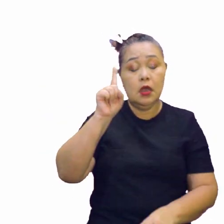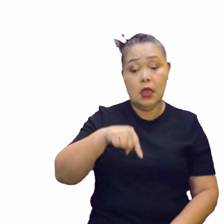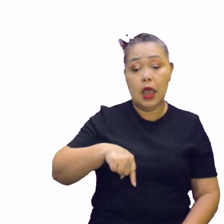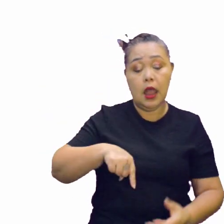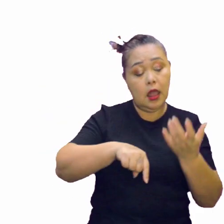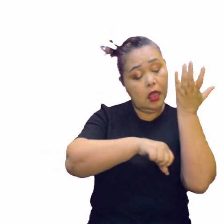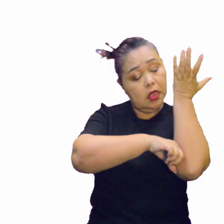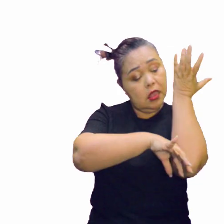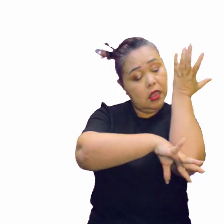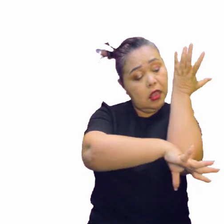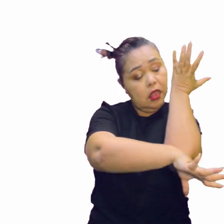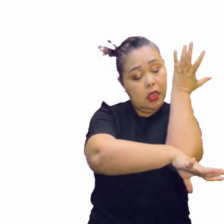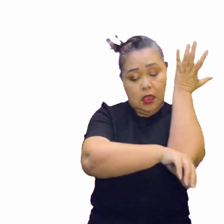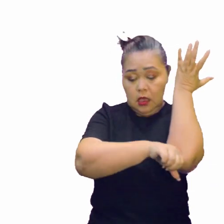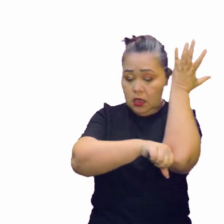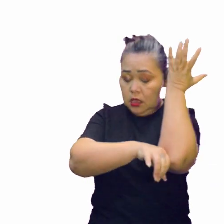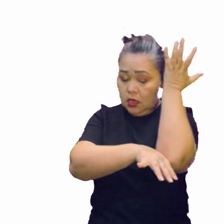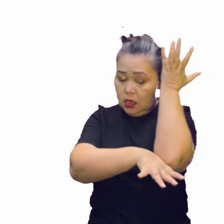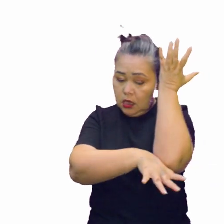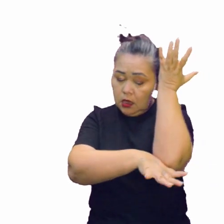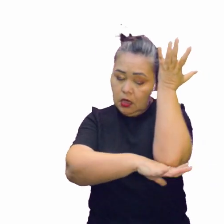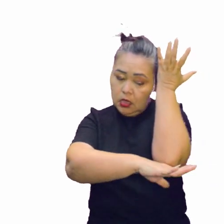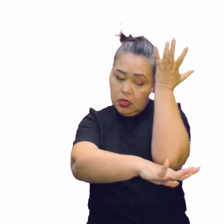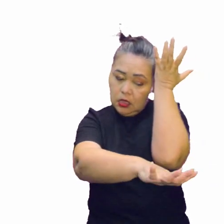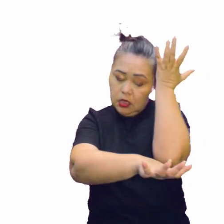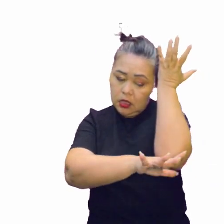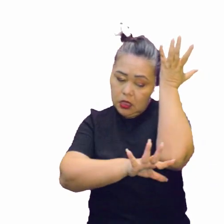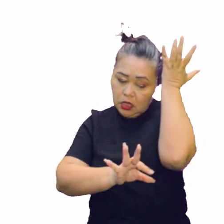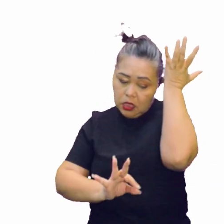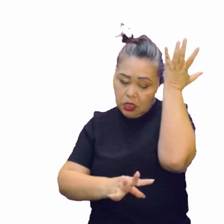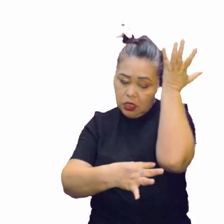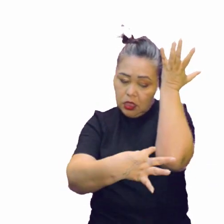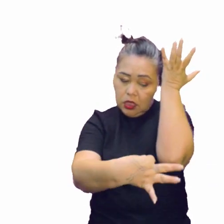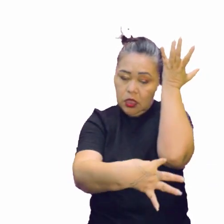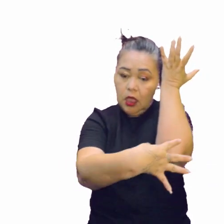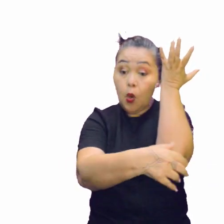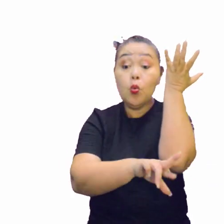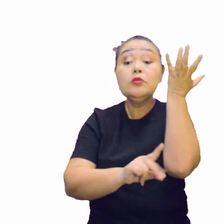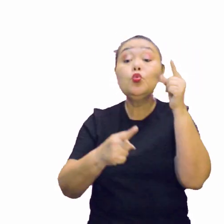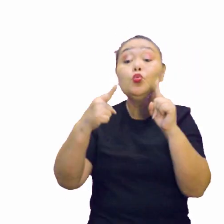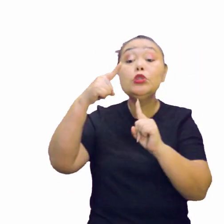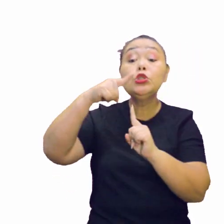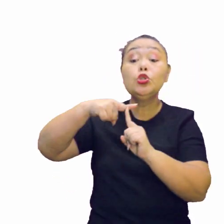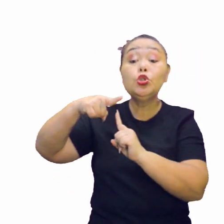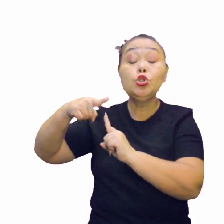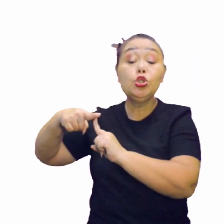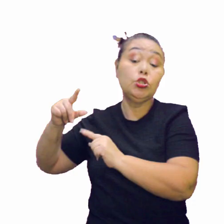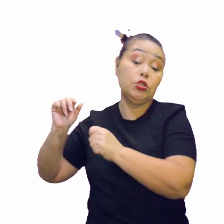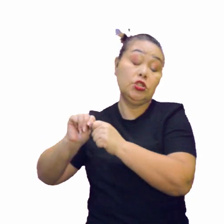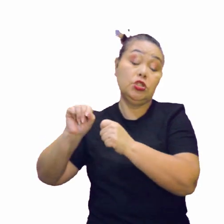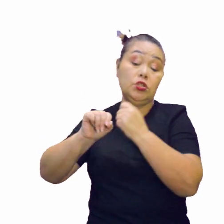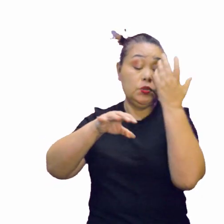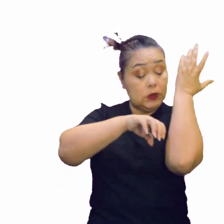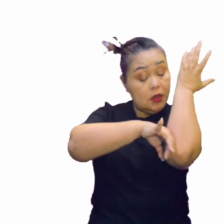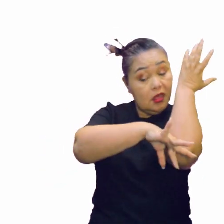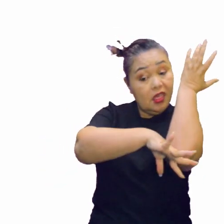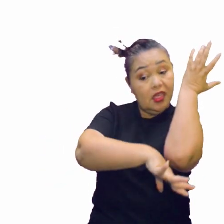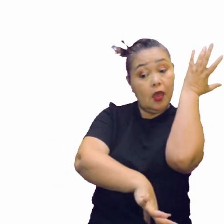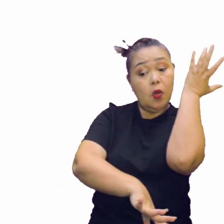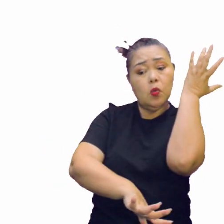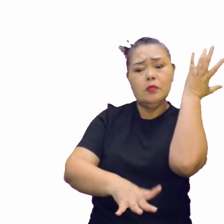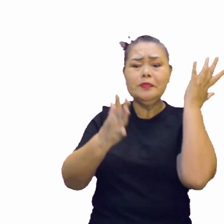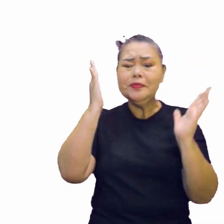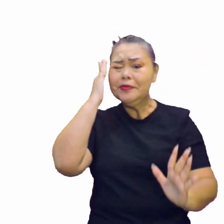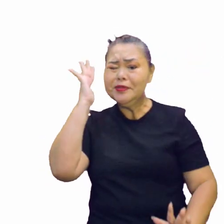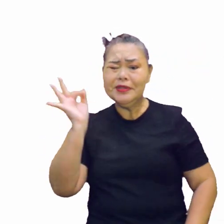pivotantes, raízes fasciculadas. Lembra quando você vai plantar? Ai, professor, não entendi esse